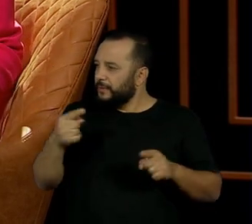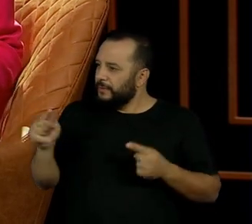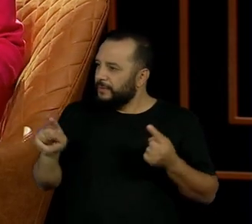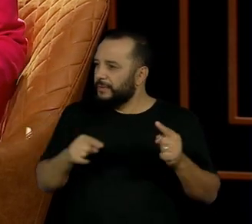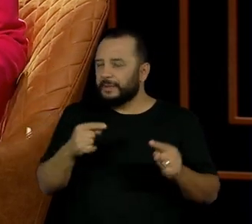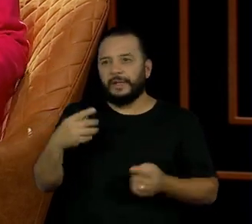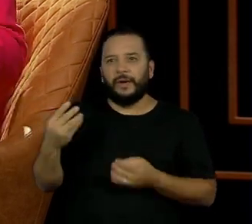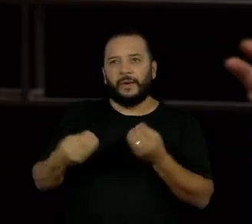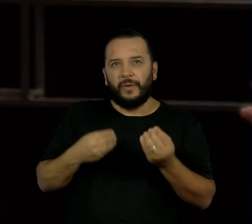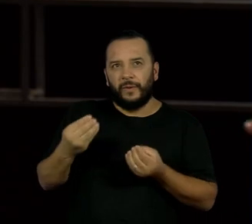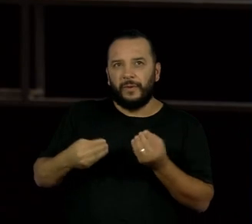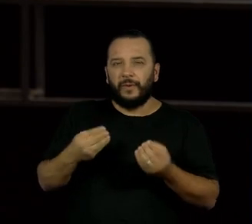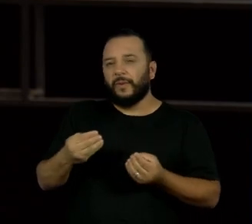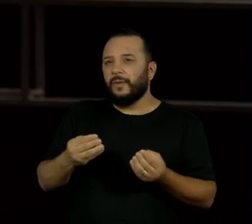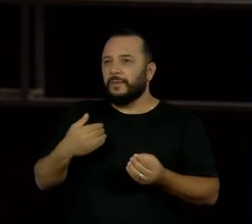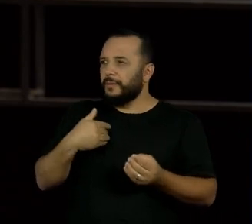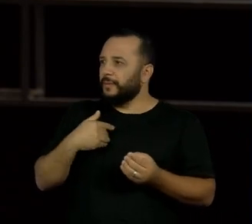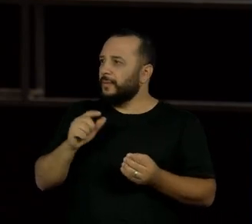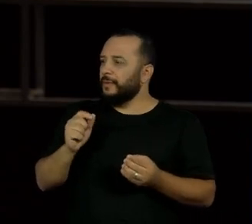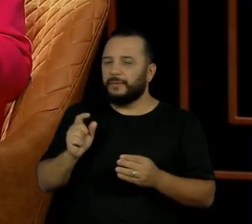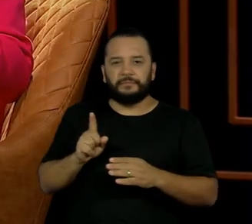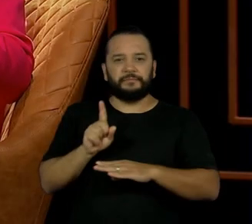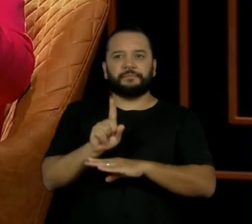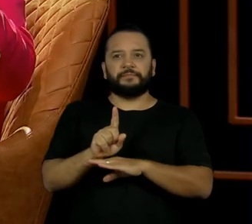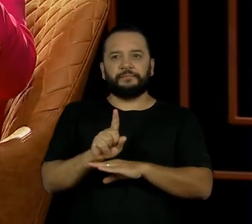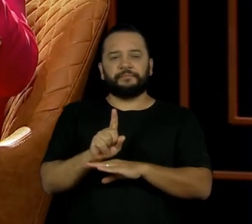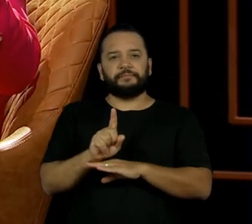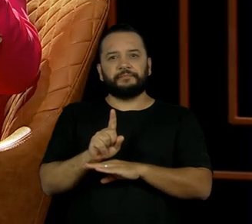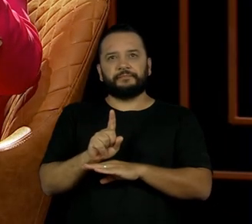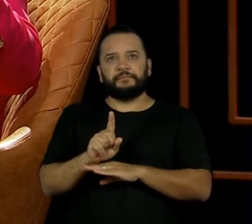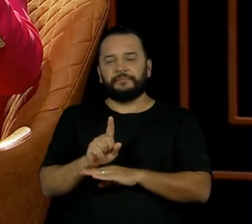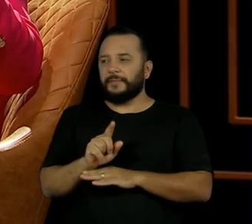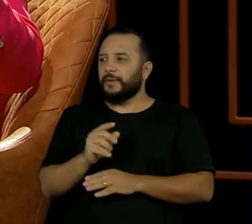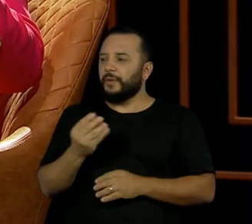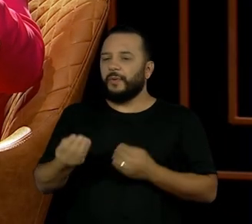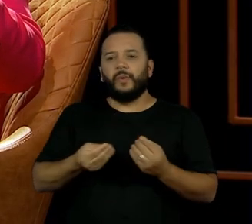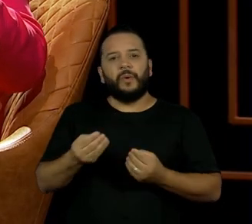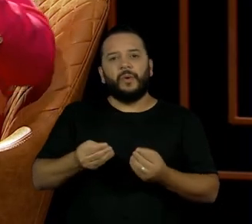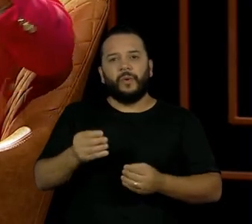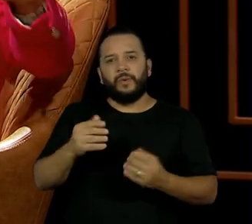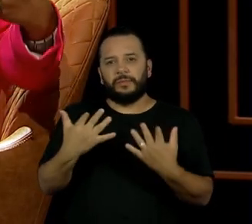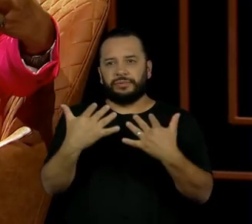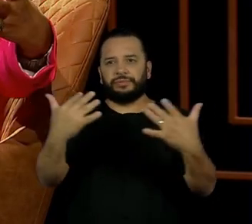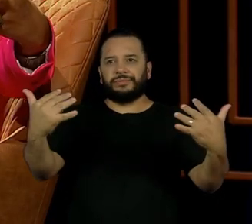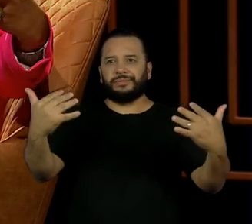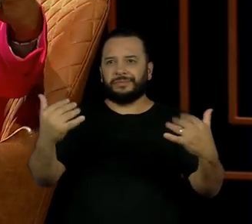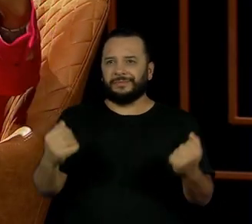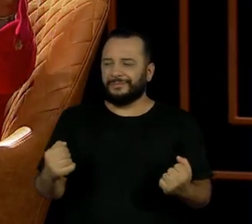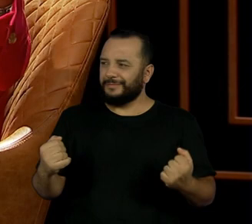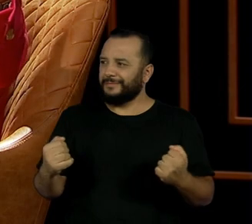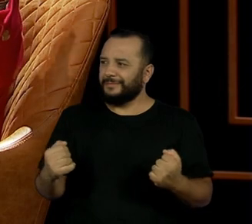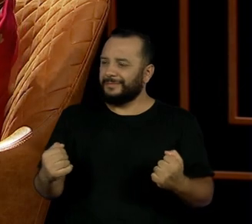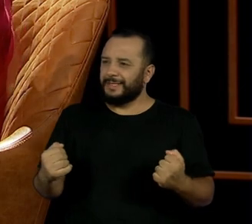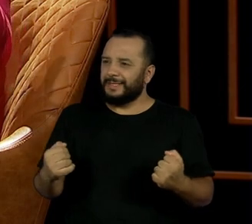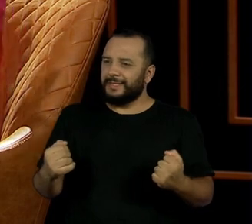set list no que eu vou encontrar se eu vou conseguir